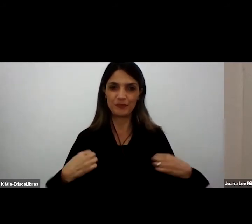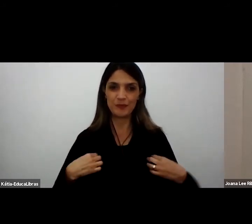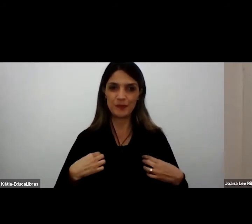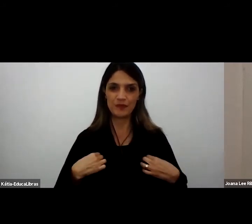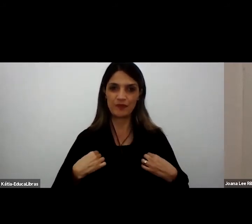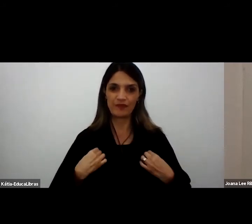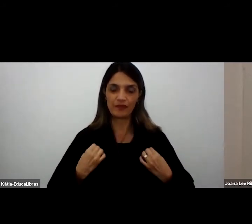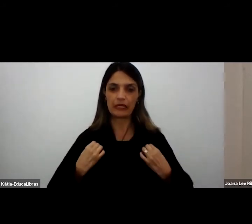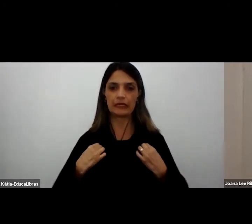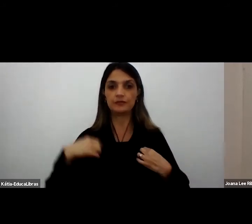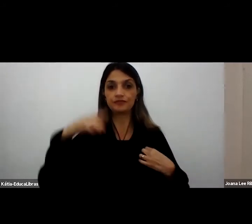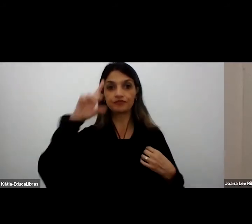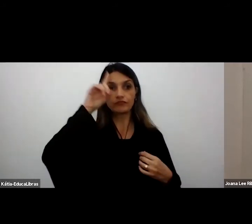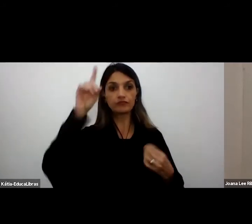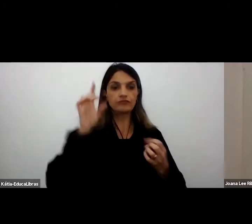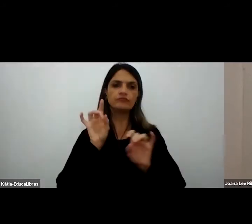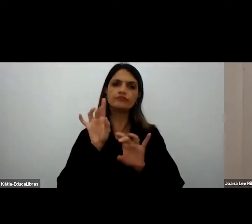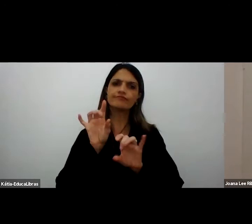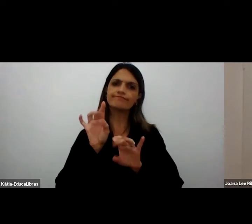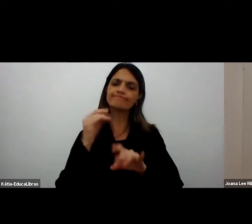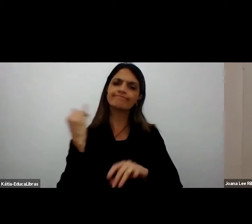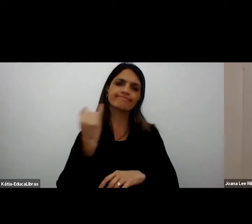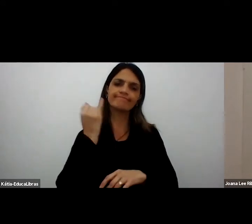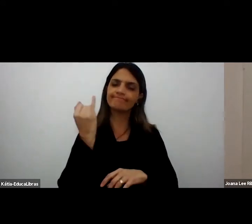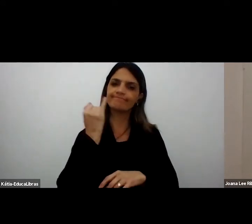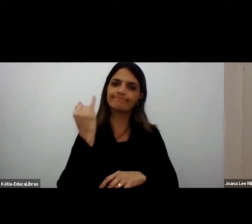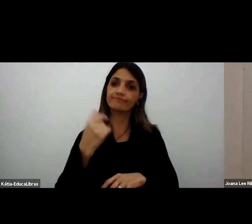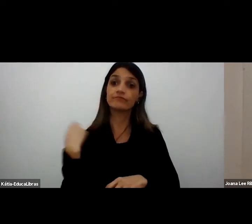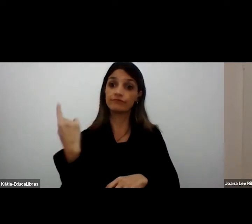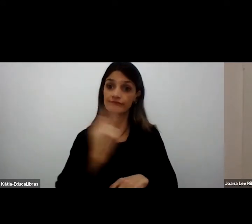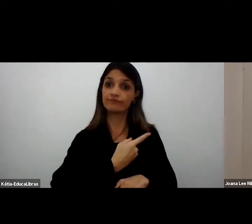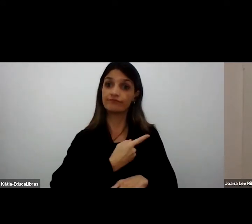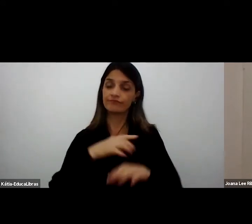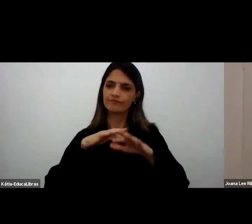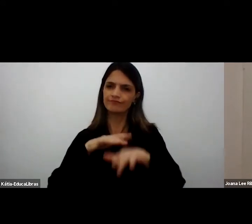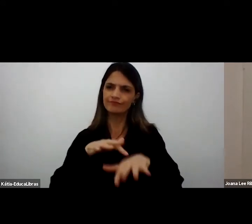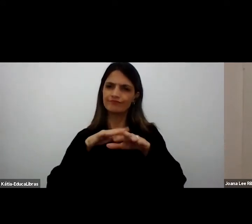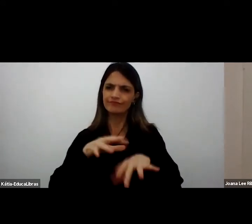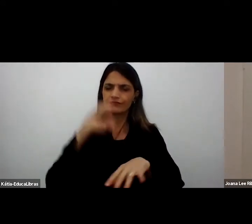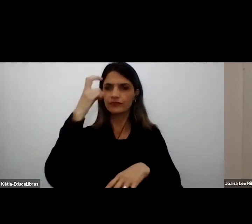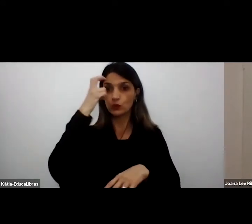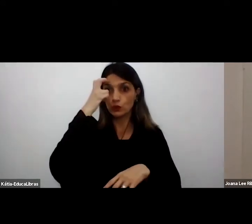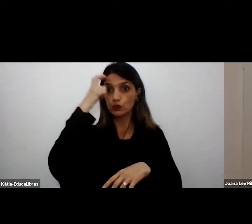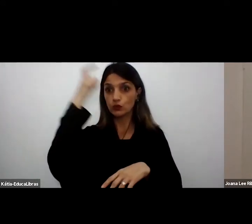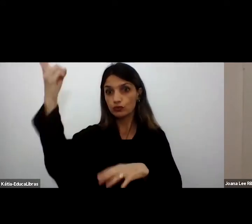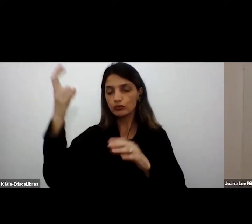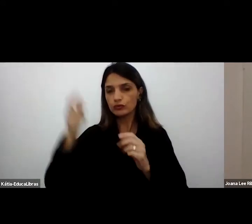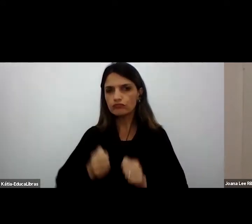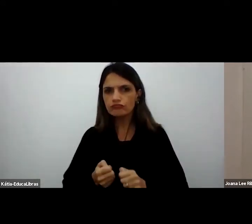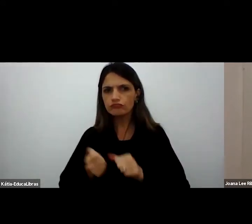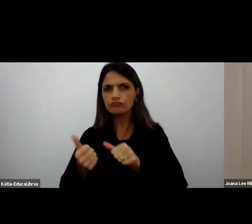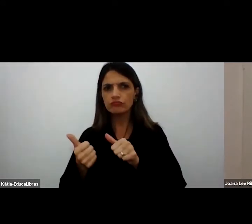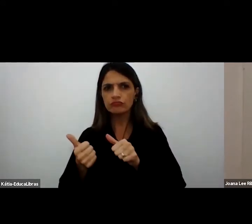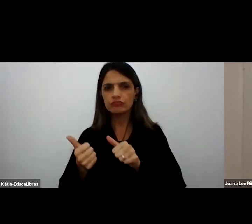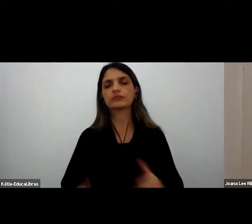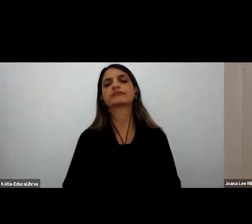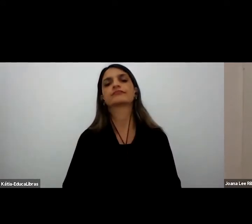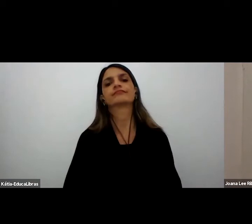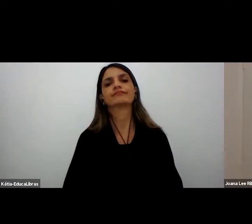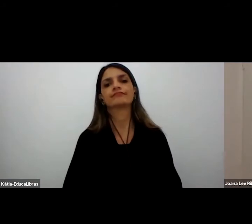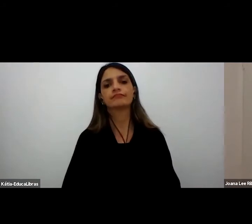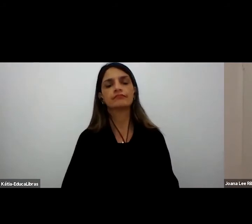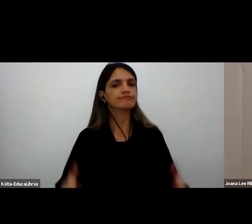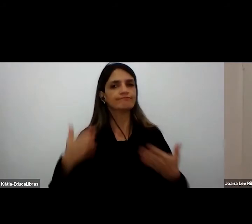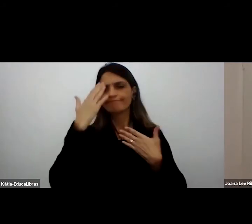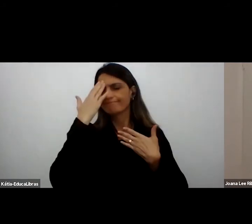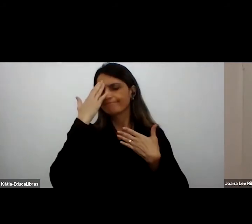é um dia muito especial e muito importante para nós do Movimento por uma Cultura de Doação, agradecendo demais